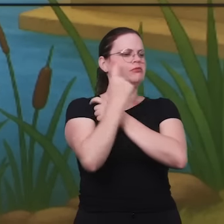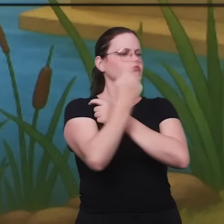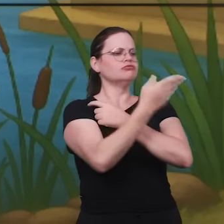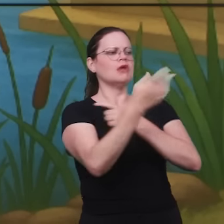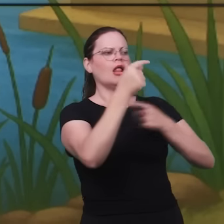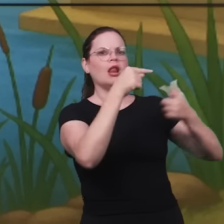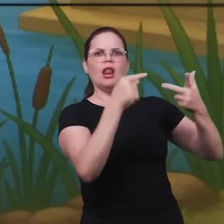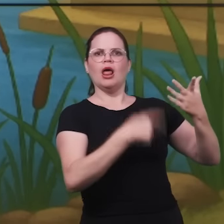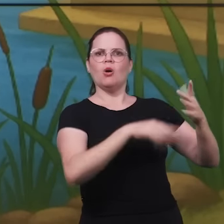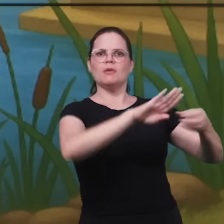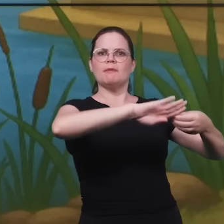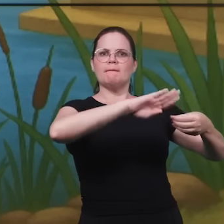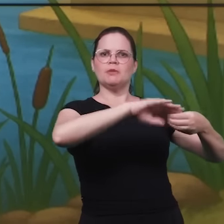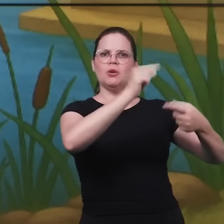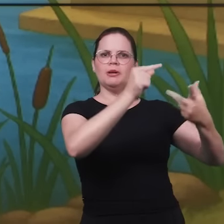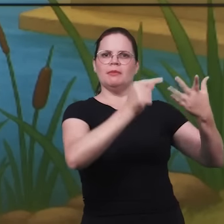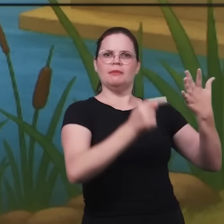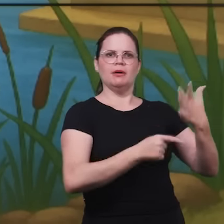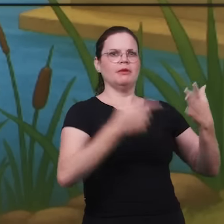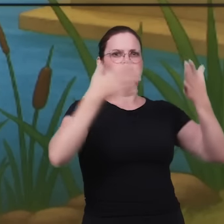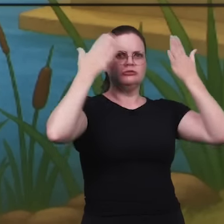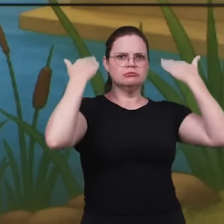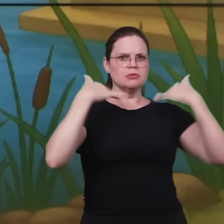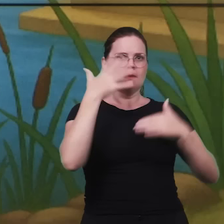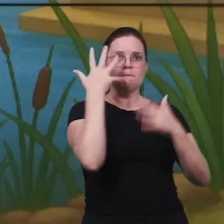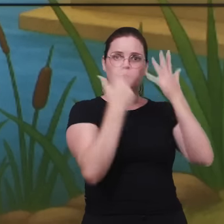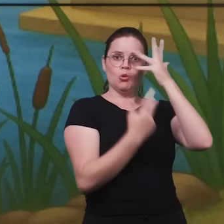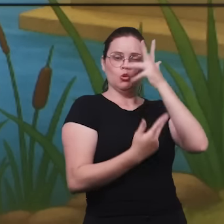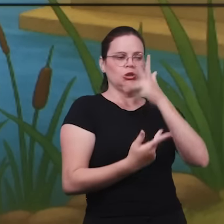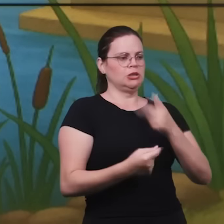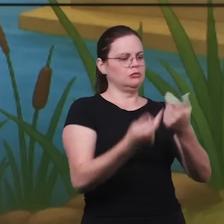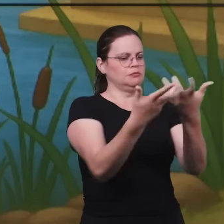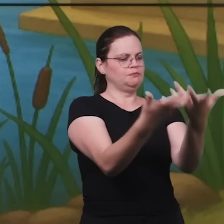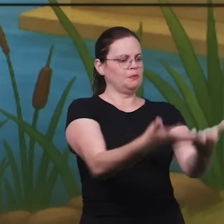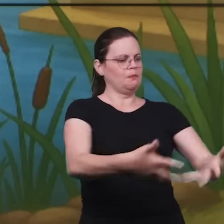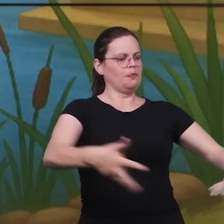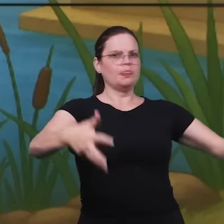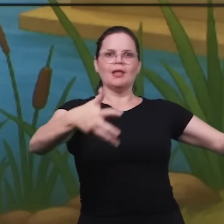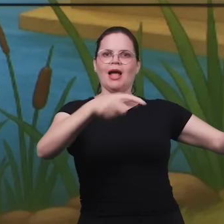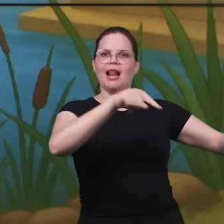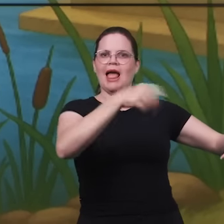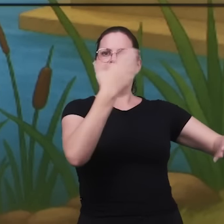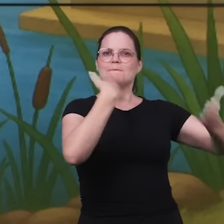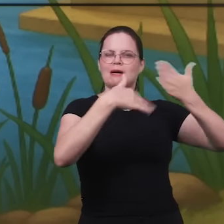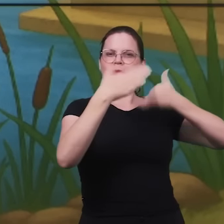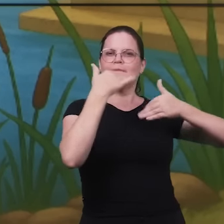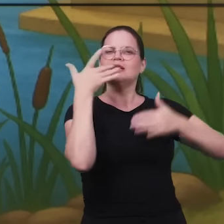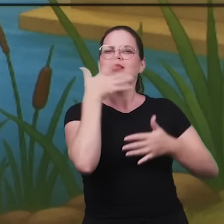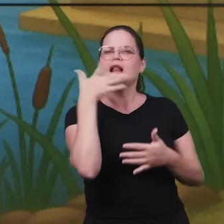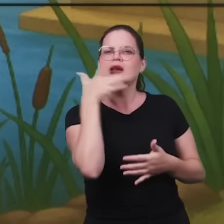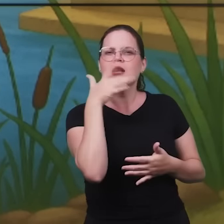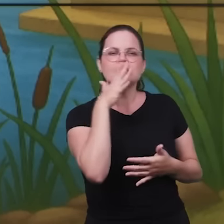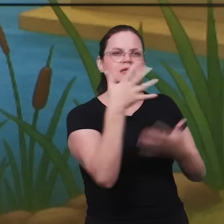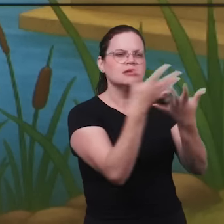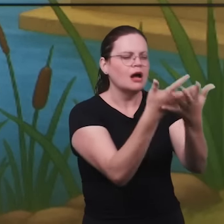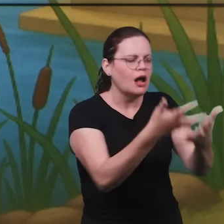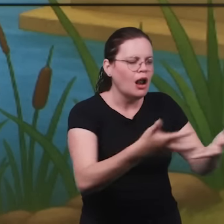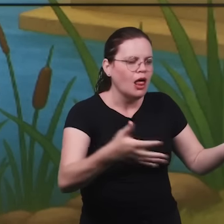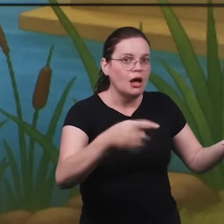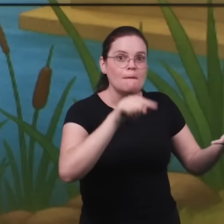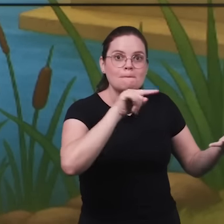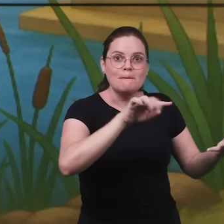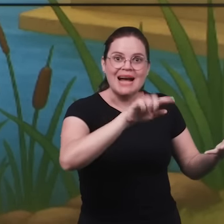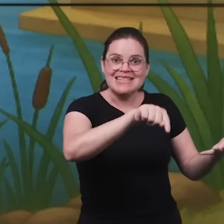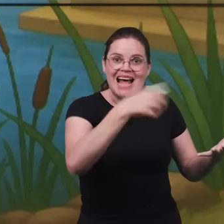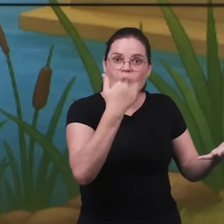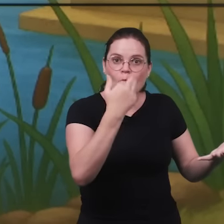Muita coisa gostosa. Mas aquela comida era oferecida aos ídolos, aos deuses falsos que eles serviam. E